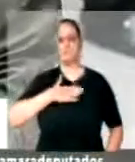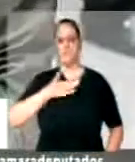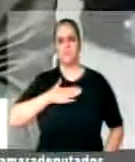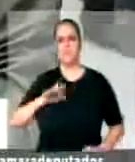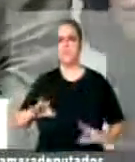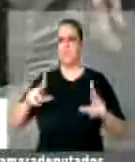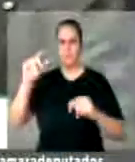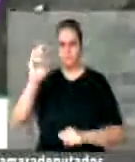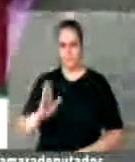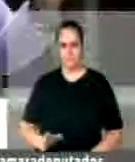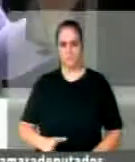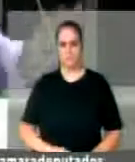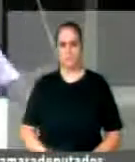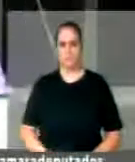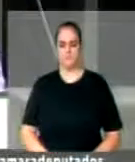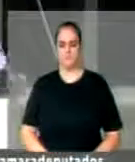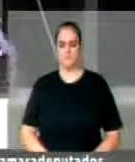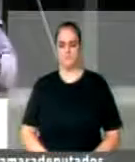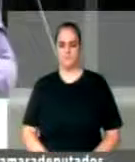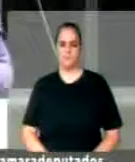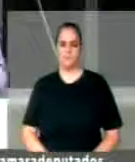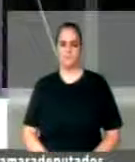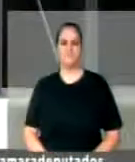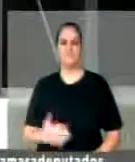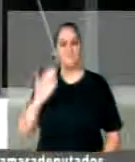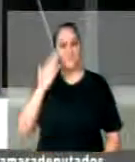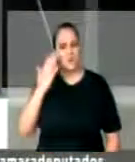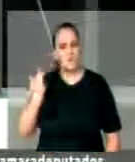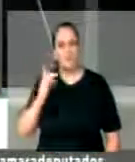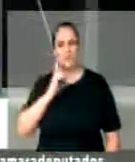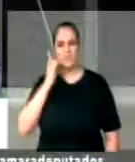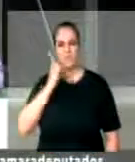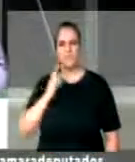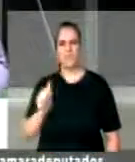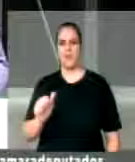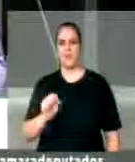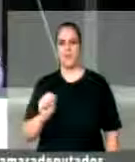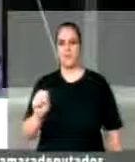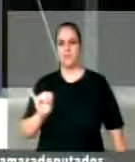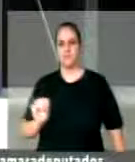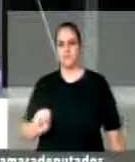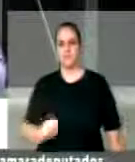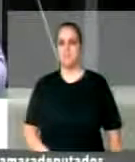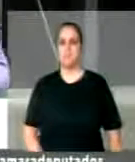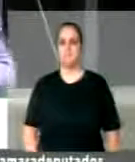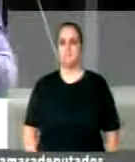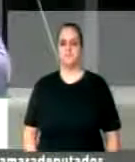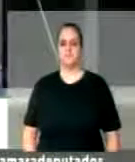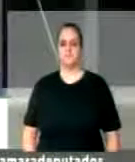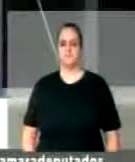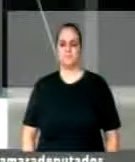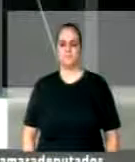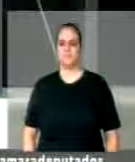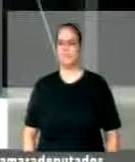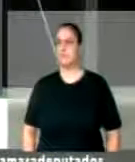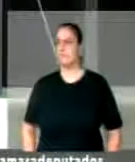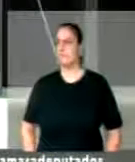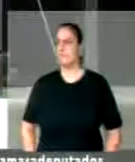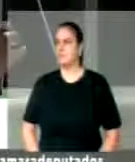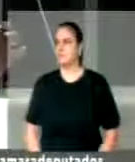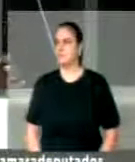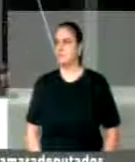brasileiro. Deputado Assis, eu agradeço a parte, eu vou passar já, deputado, a parte para ti, mas eu quero